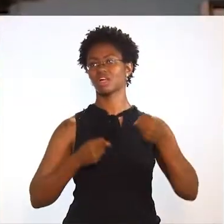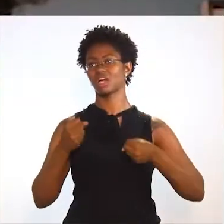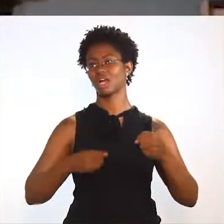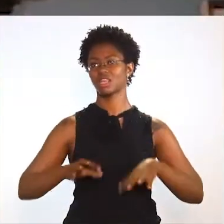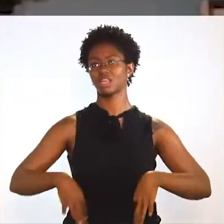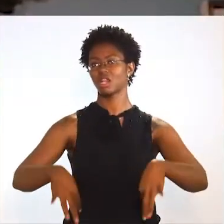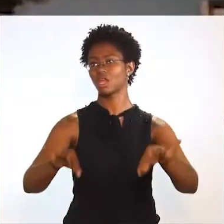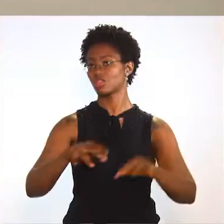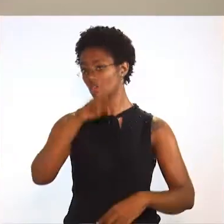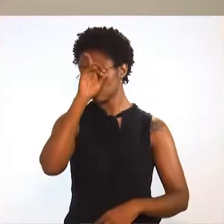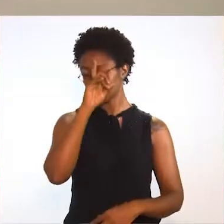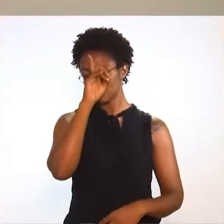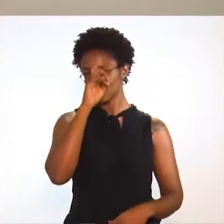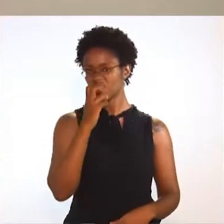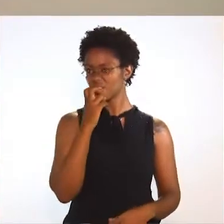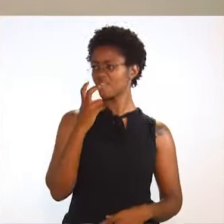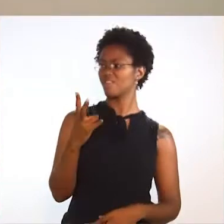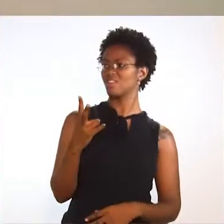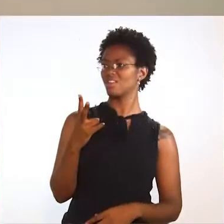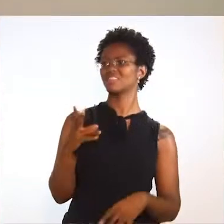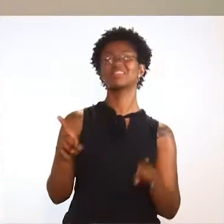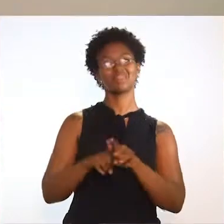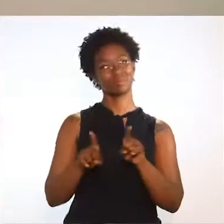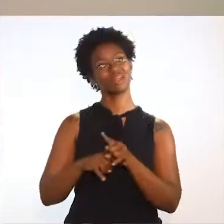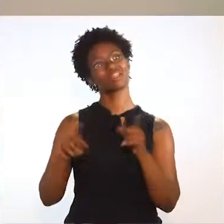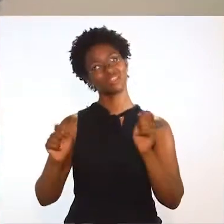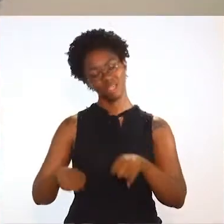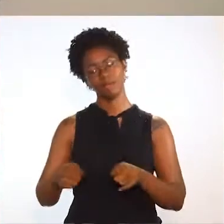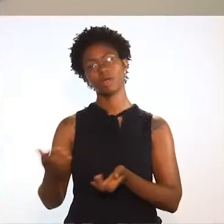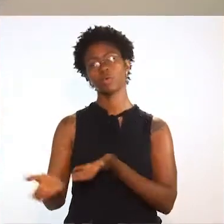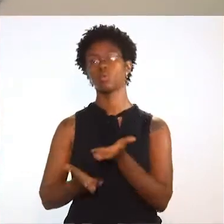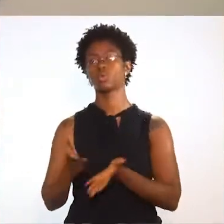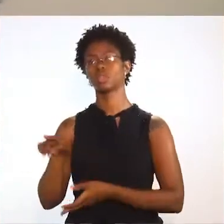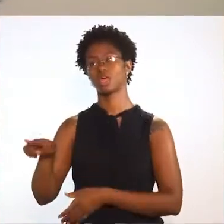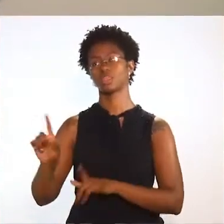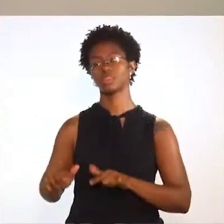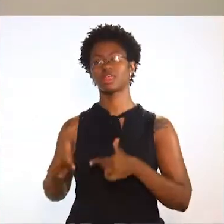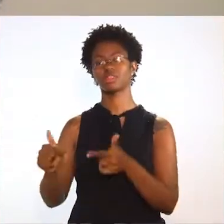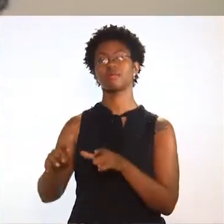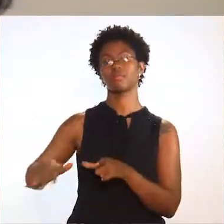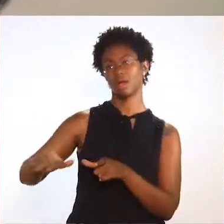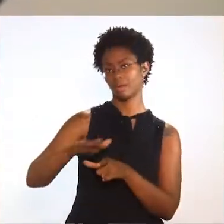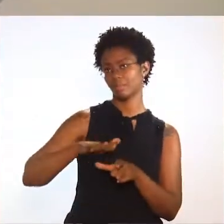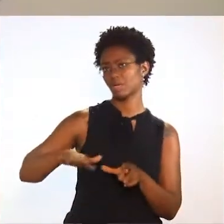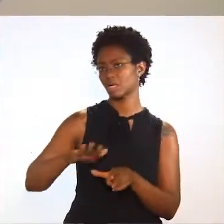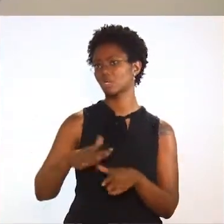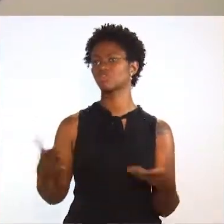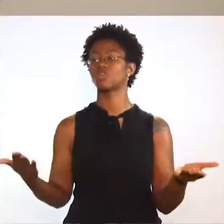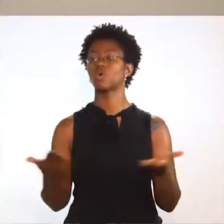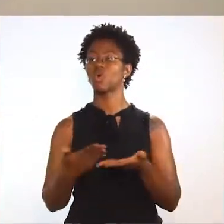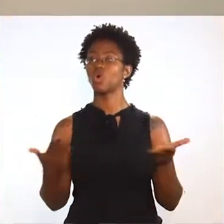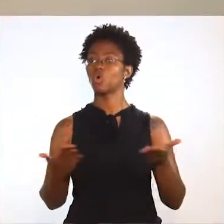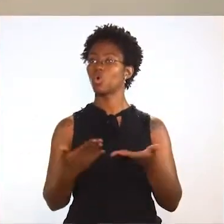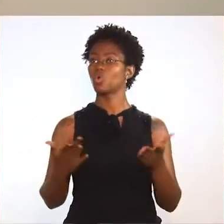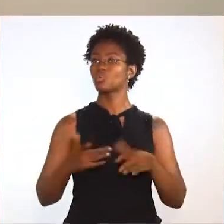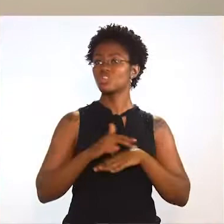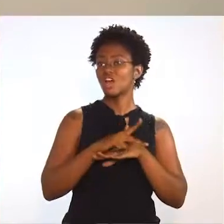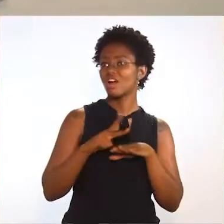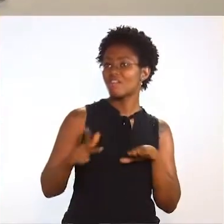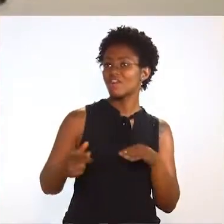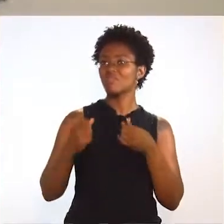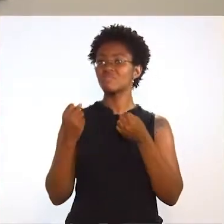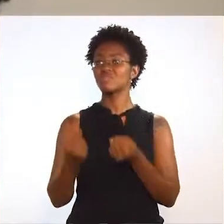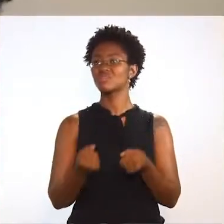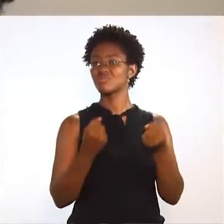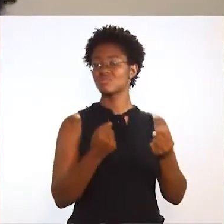hospitalar, fossem vistos como, puxa, a gente tem que cuidar também dessas ações do meio ambiente, né? Hoje são 170 mil toneladas de